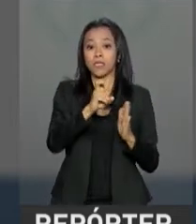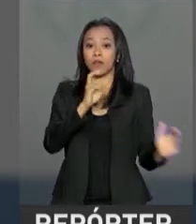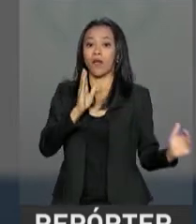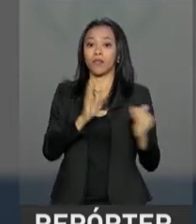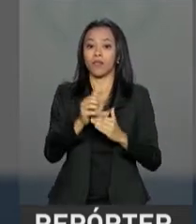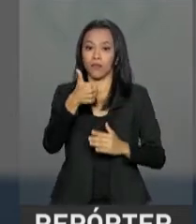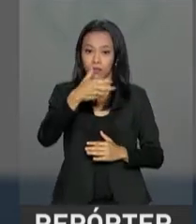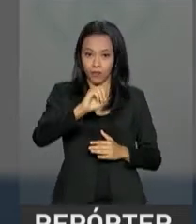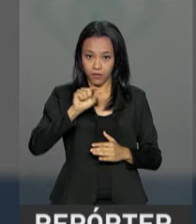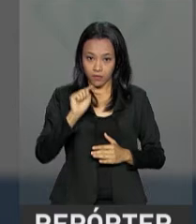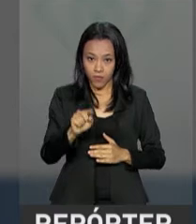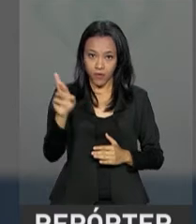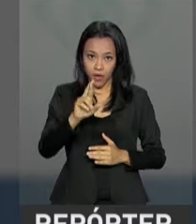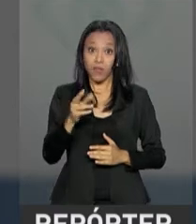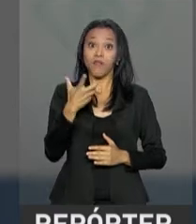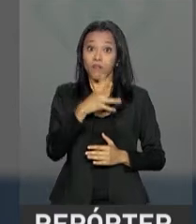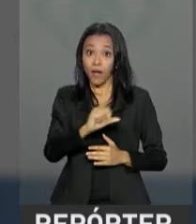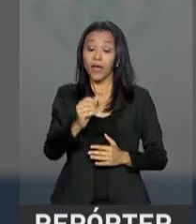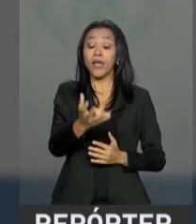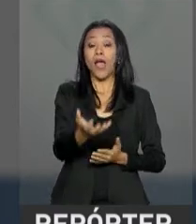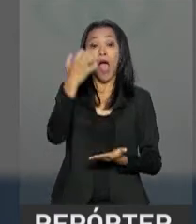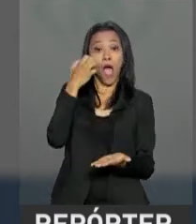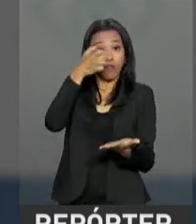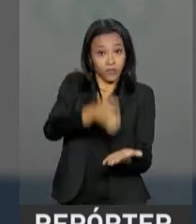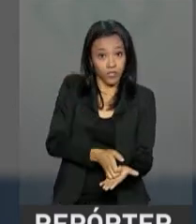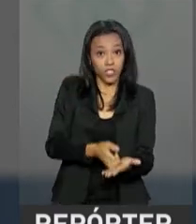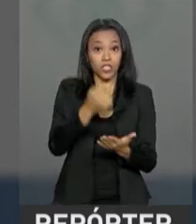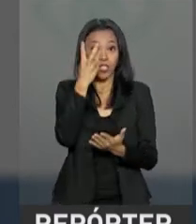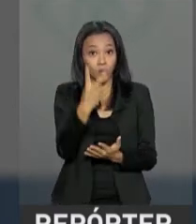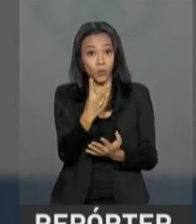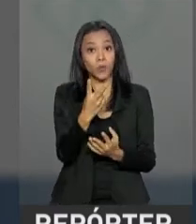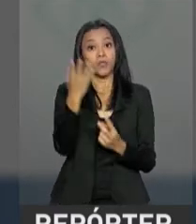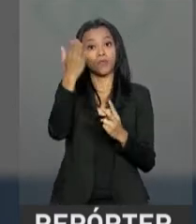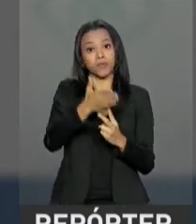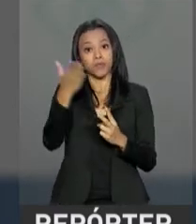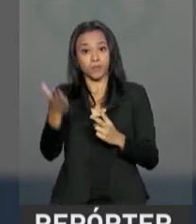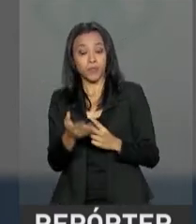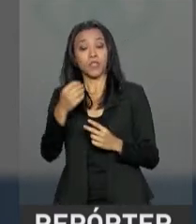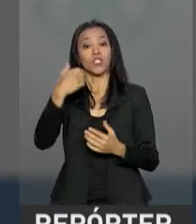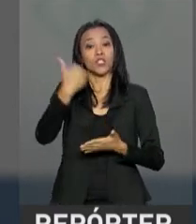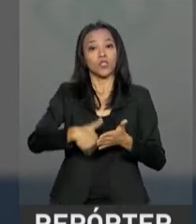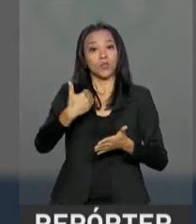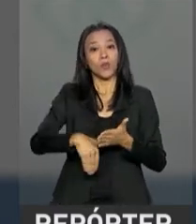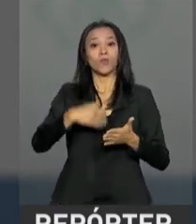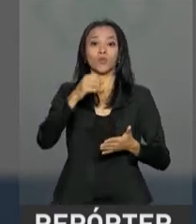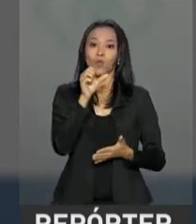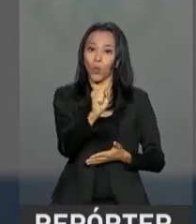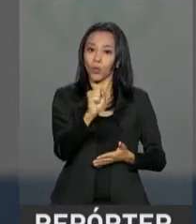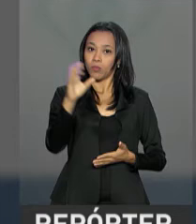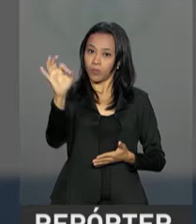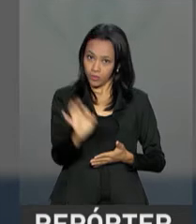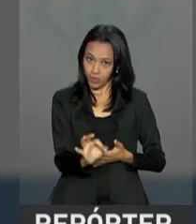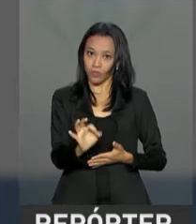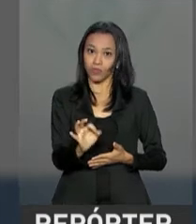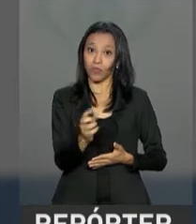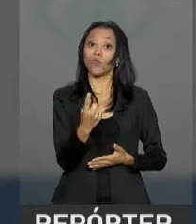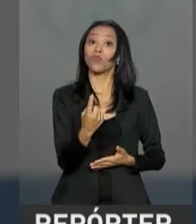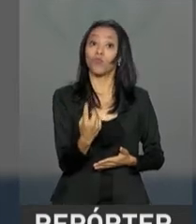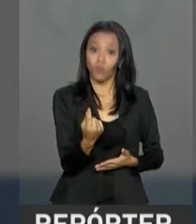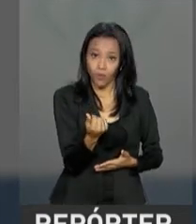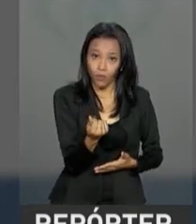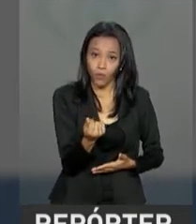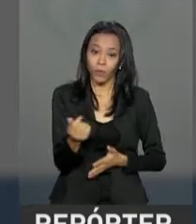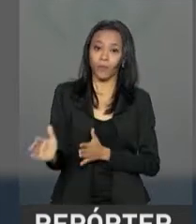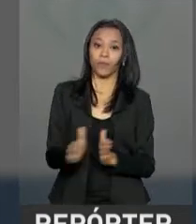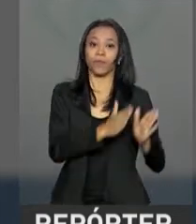receber uma parcela à vista e duas semestrais com desconto de 8% no valor da indenização a partir